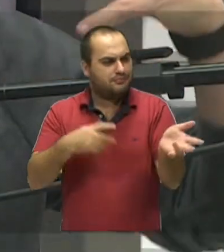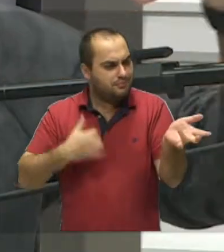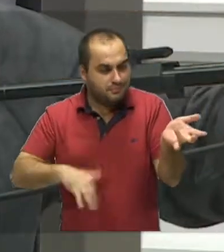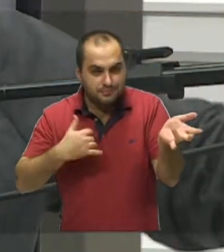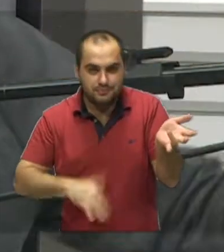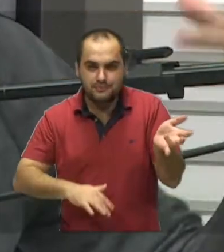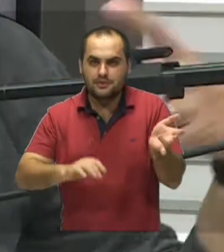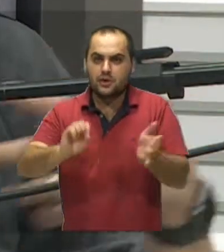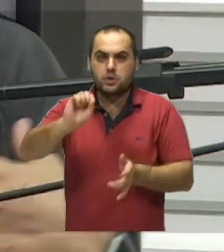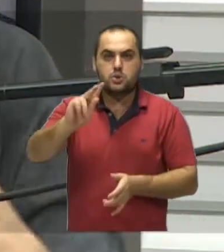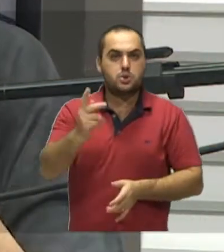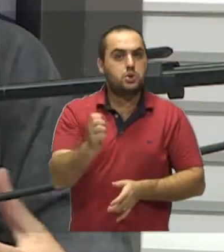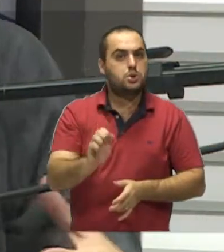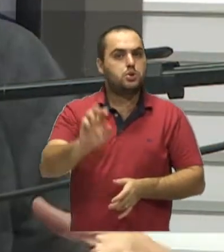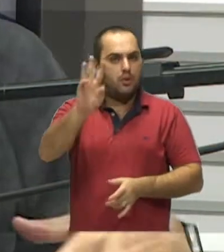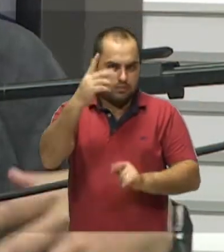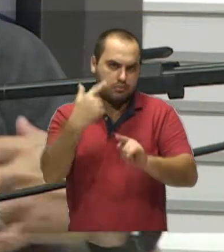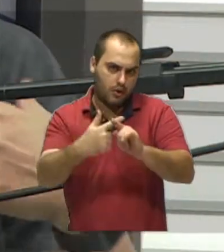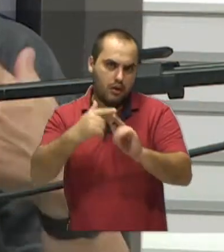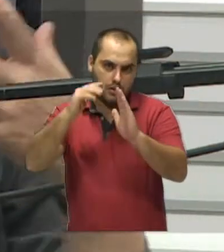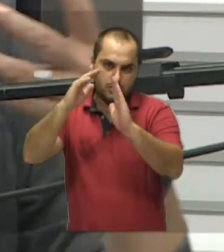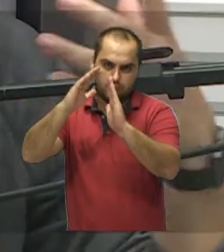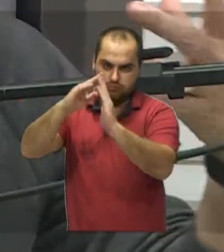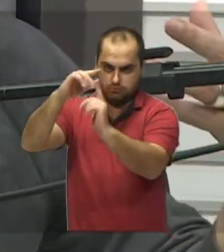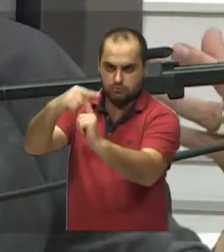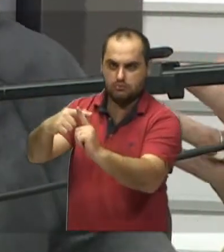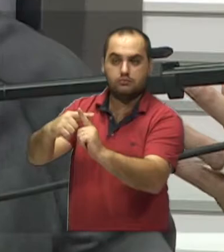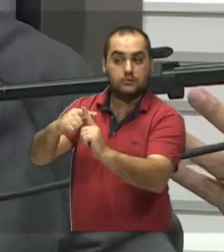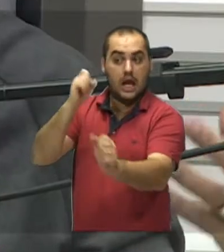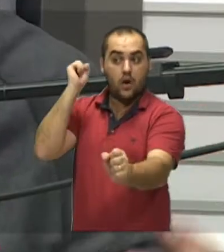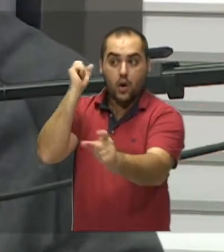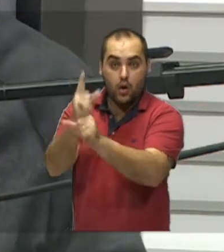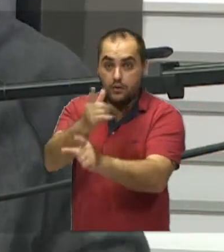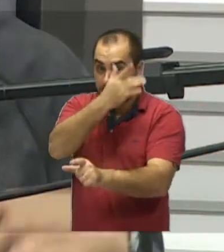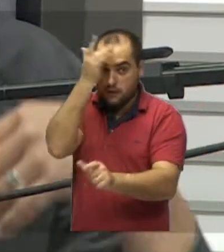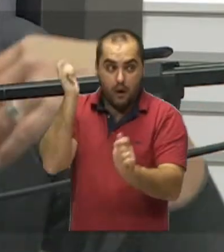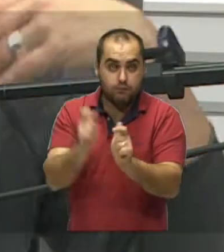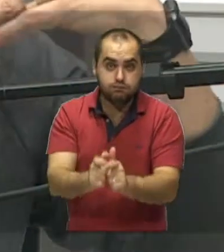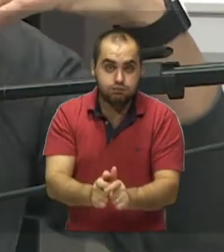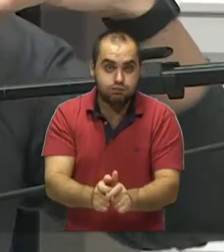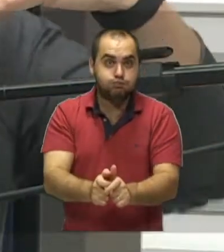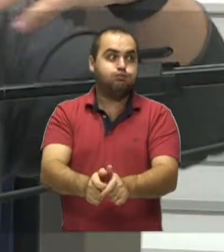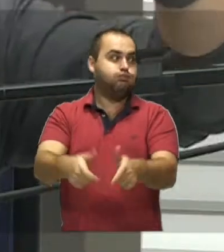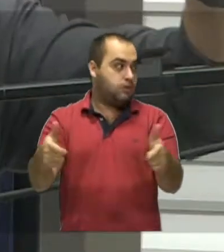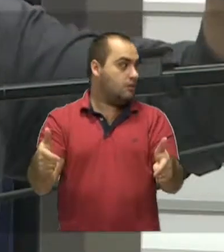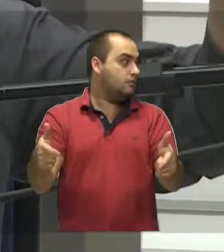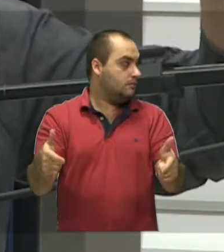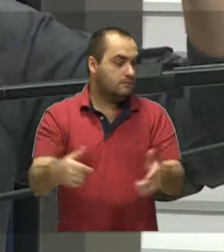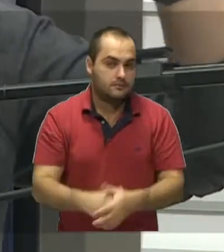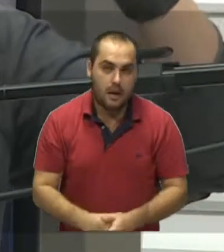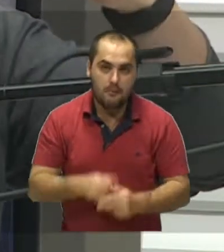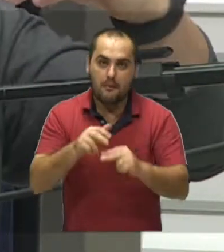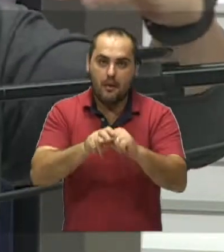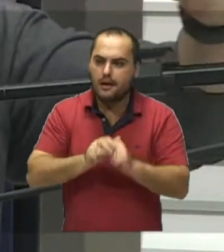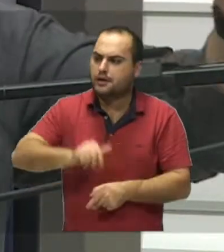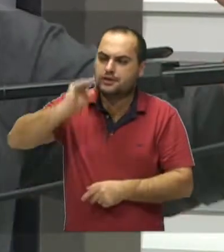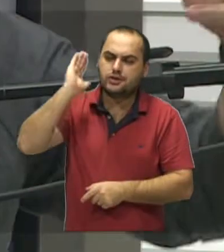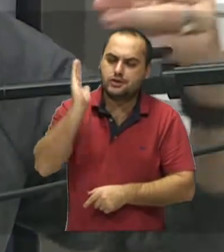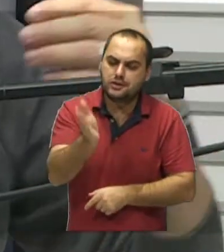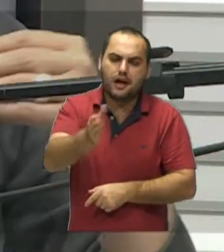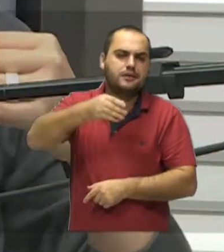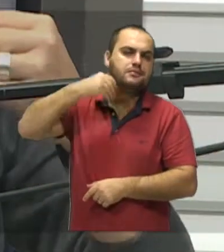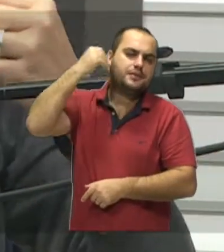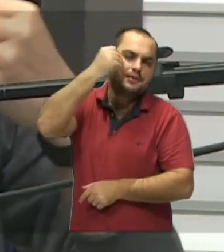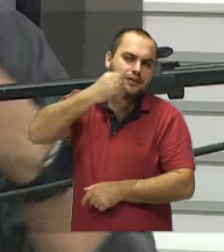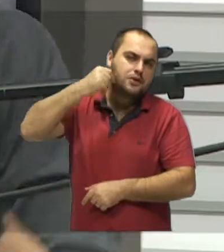para grandes pessoas, porque nesse meio católico os encontros geralmente são muito grandes, né? Então a gente já tinha aquilo ali de uma maneira muito natural.